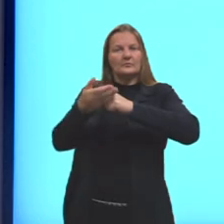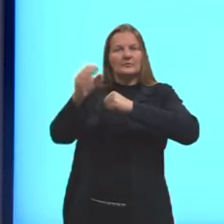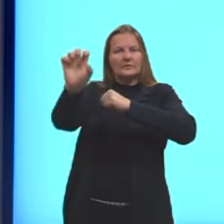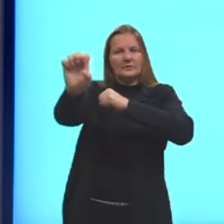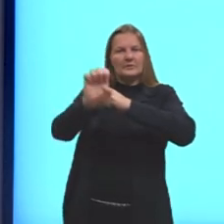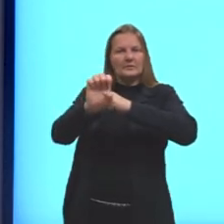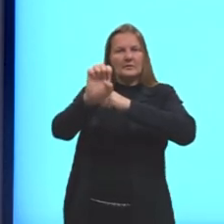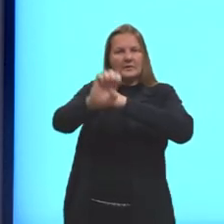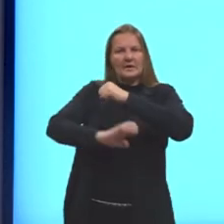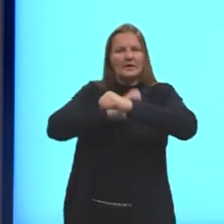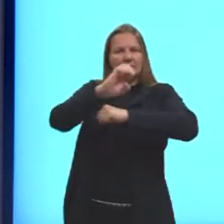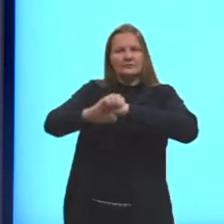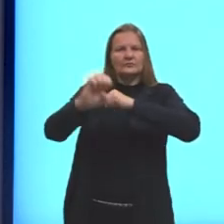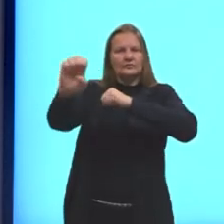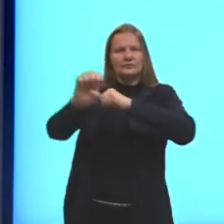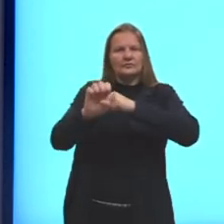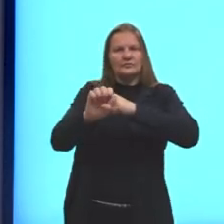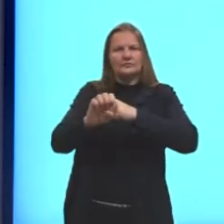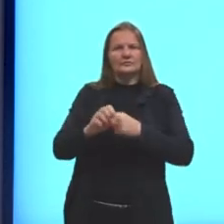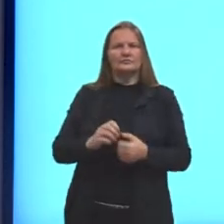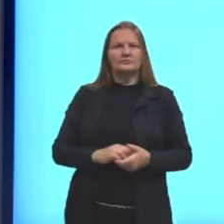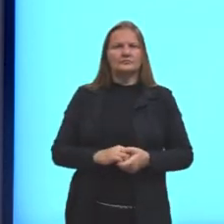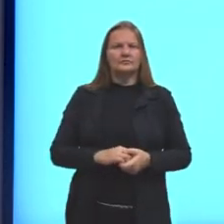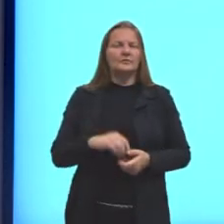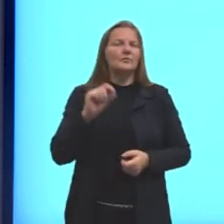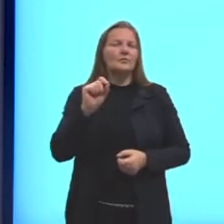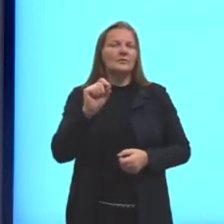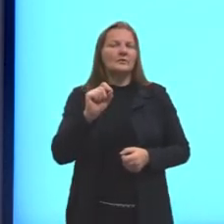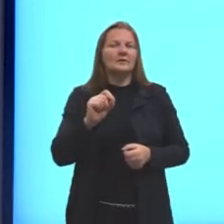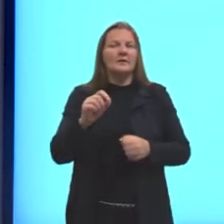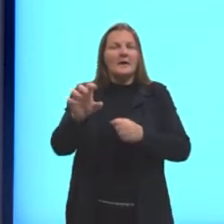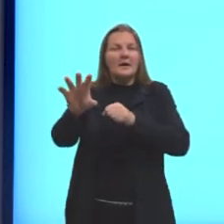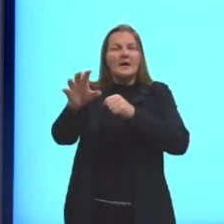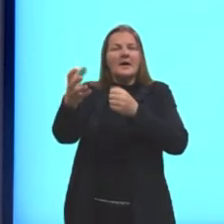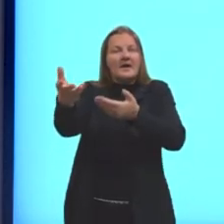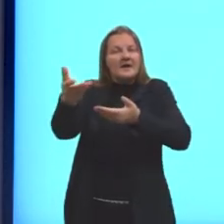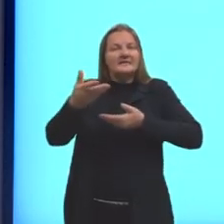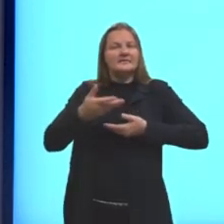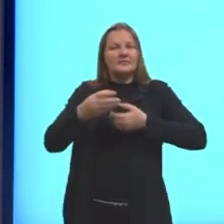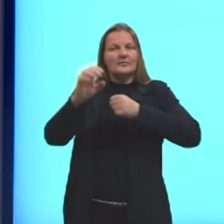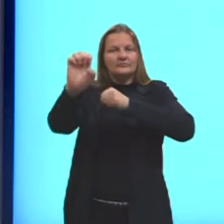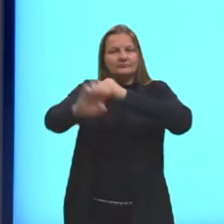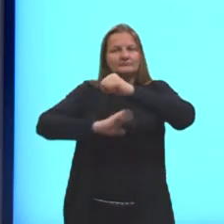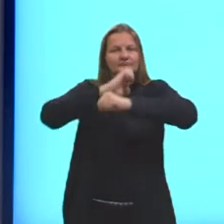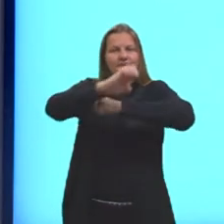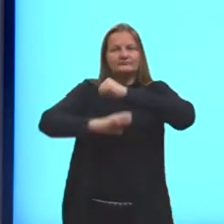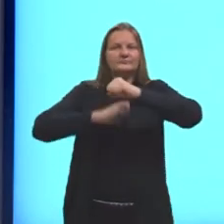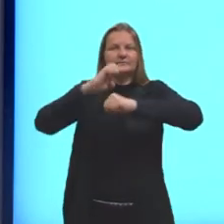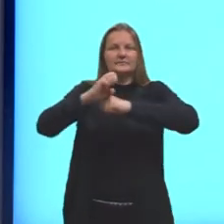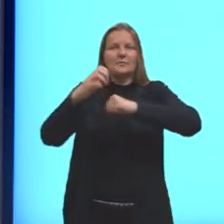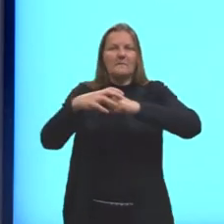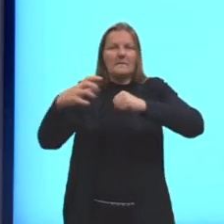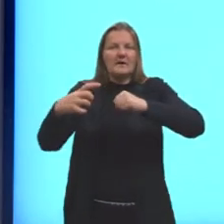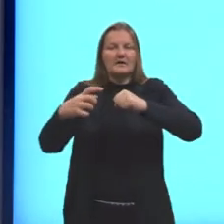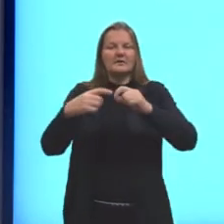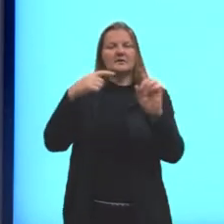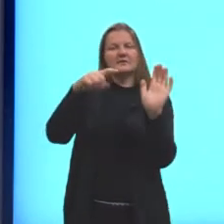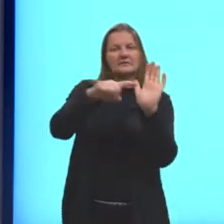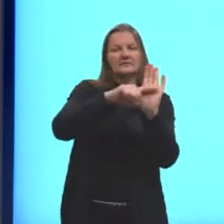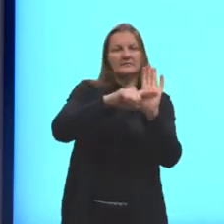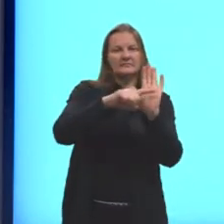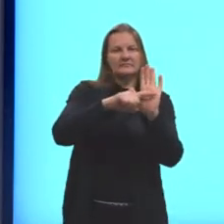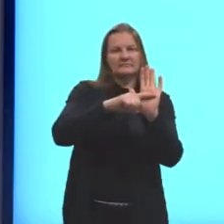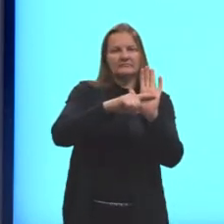nesse processo esse corpo ele ganhou elétrons como ele ganhou elétrons então o corpo ele vai estar carregado